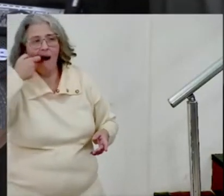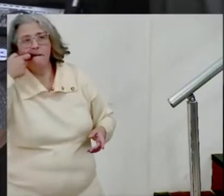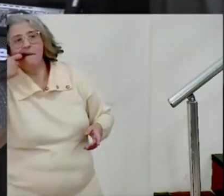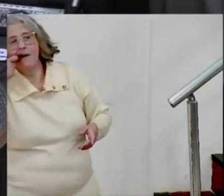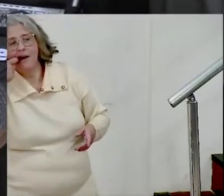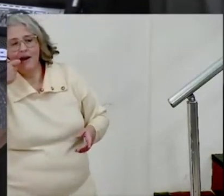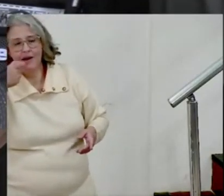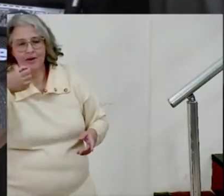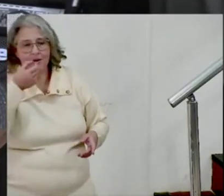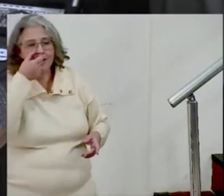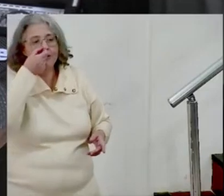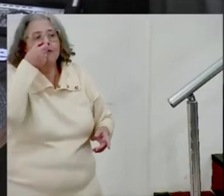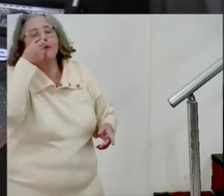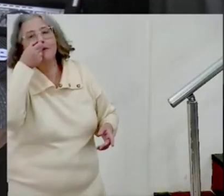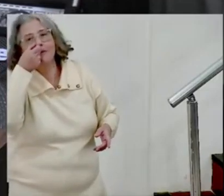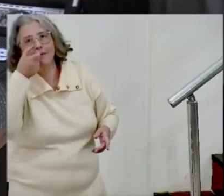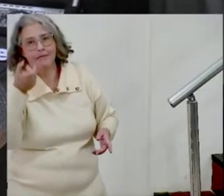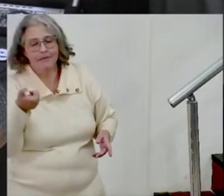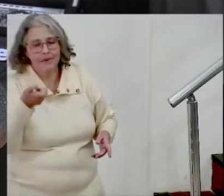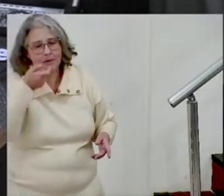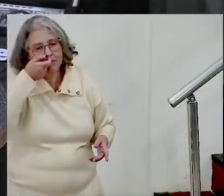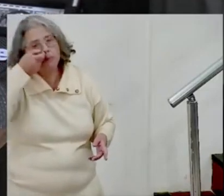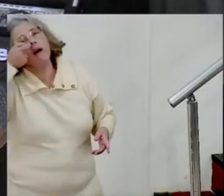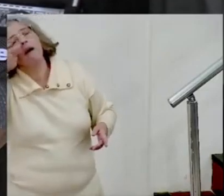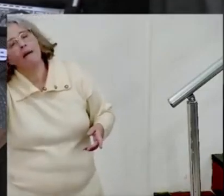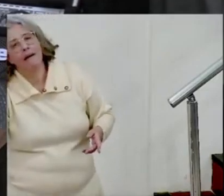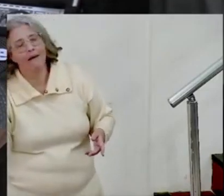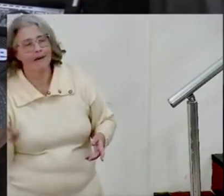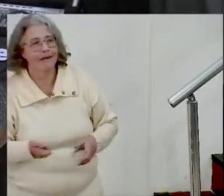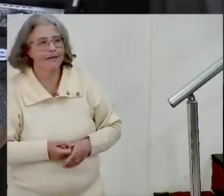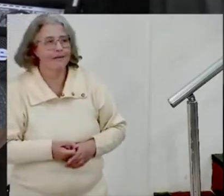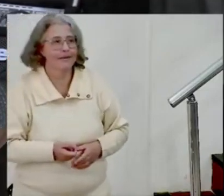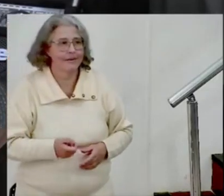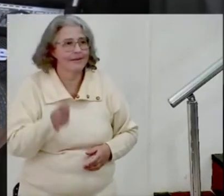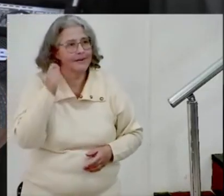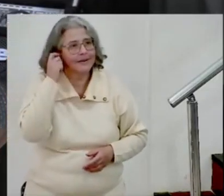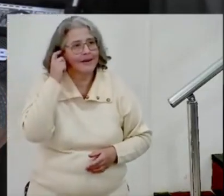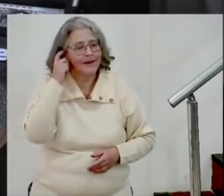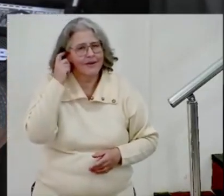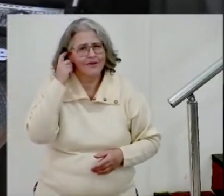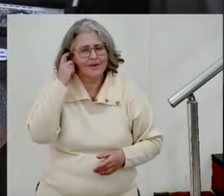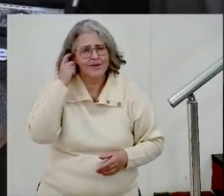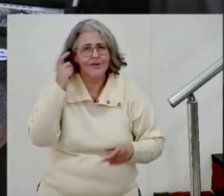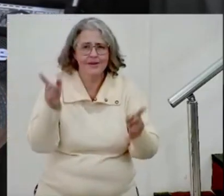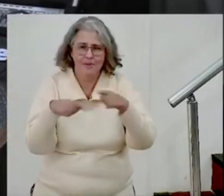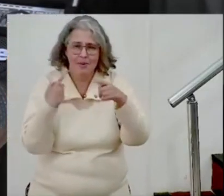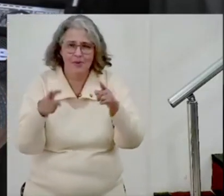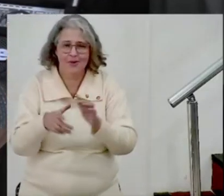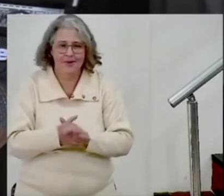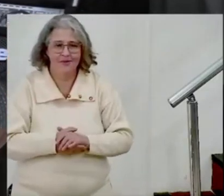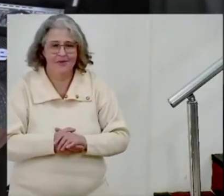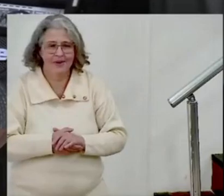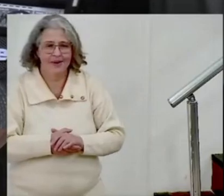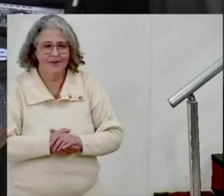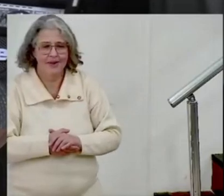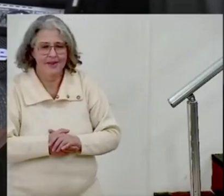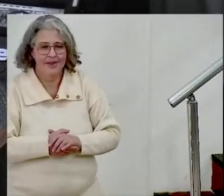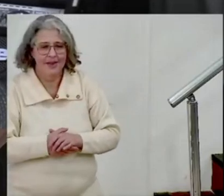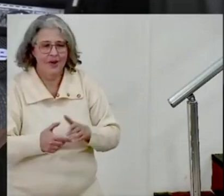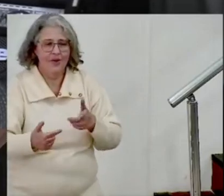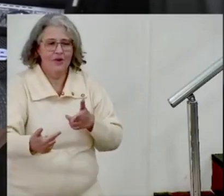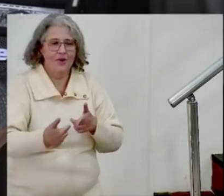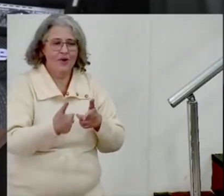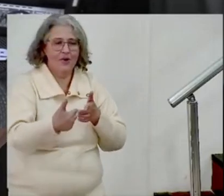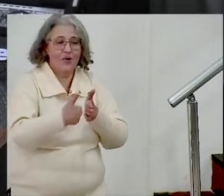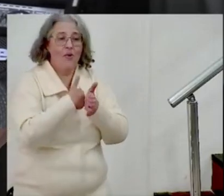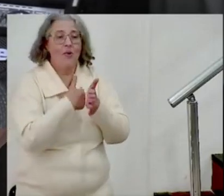Porei um anzol no seu nariz e um freio na sua boca, e contra ti nenhuma flecha